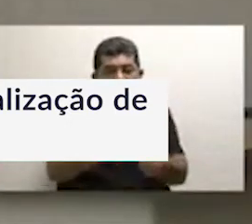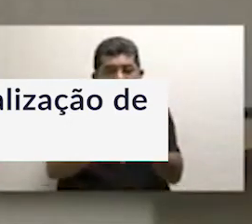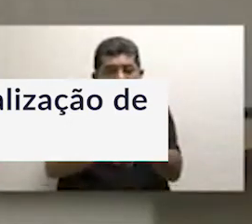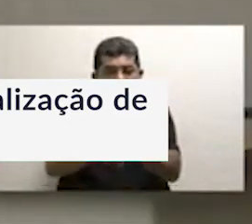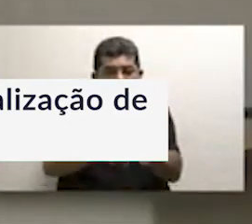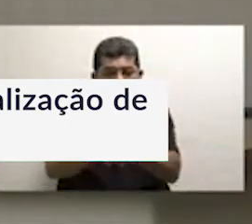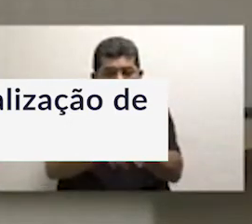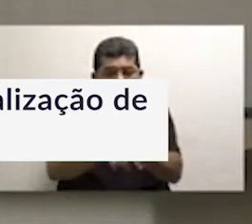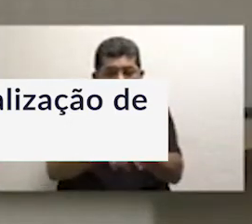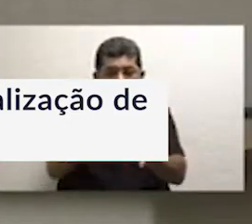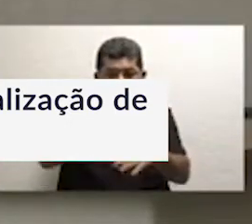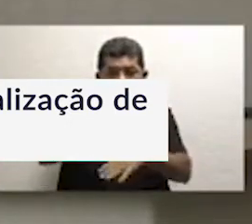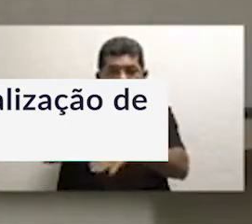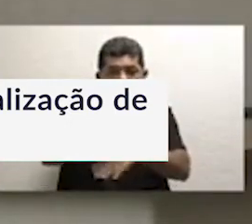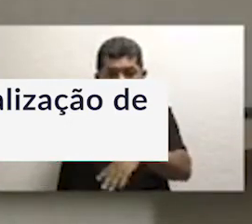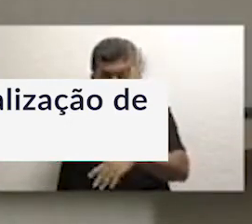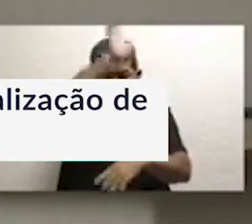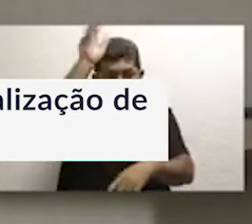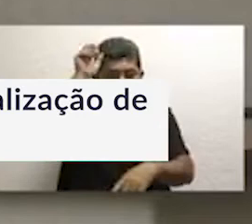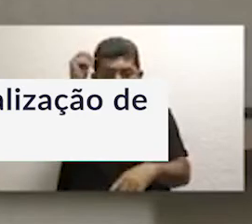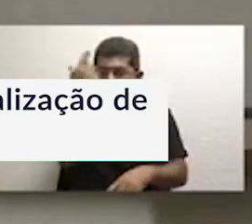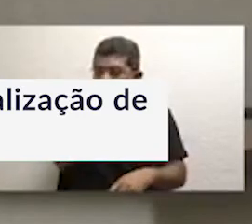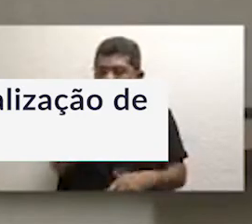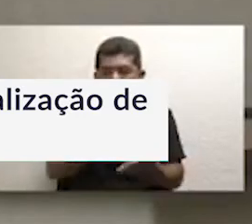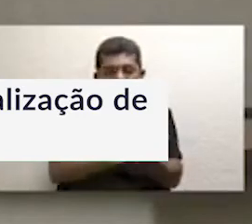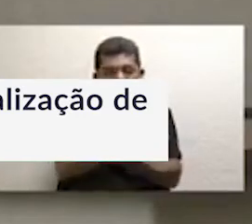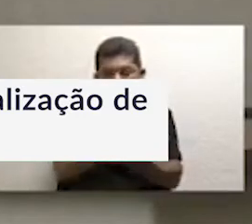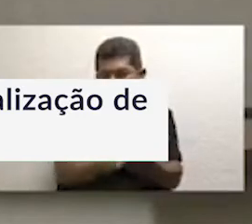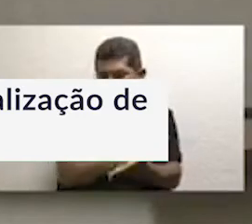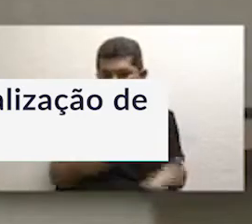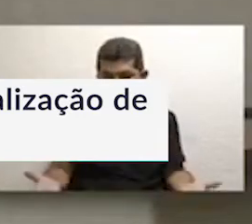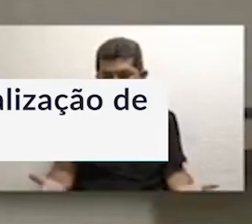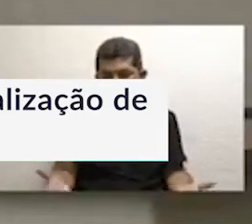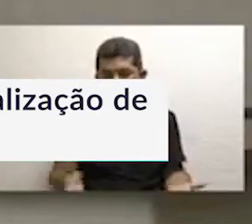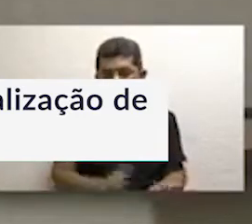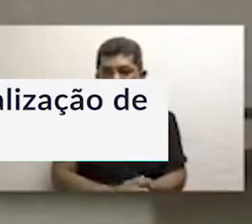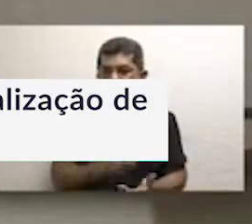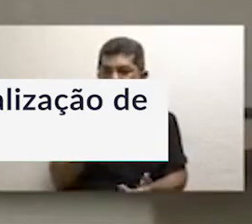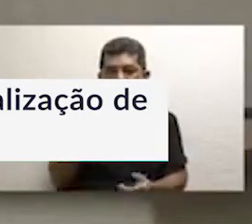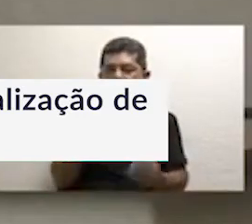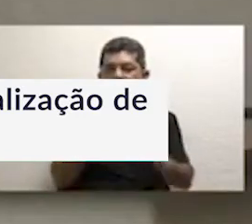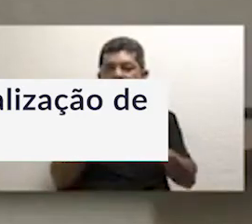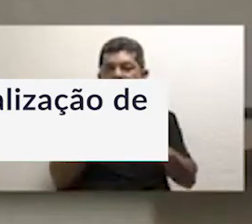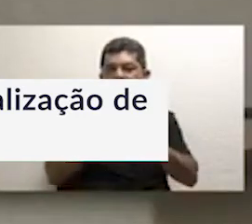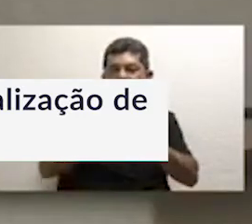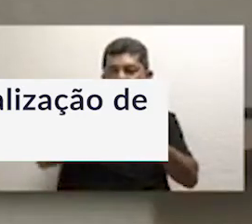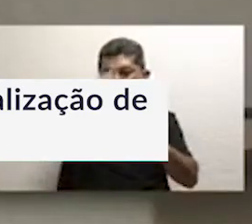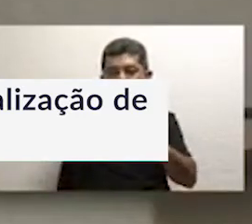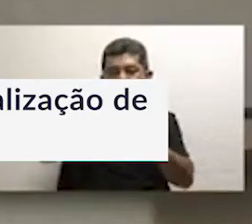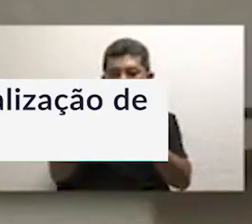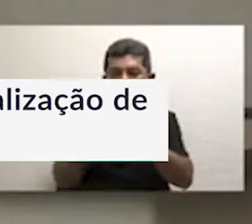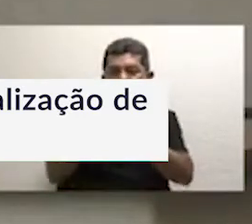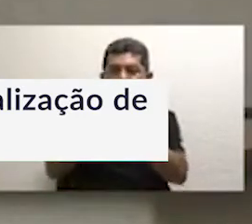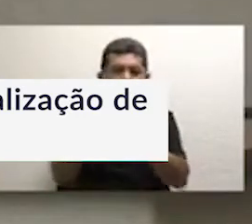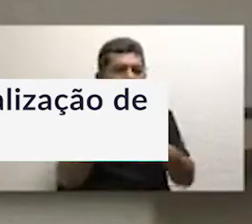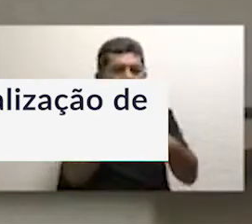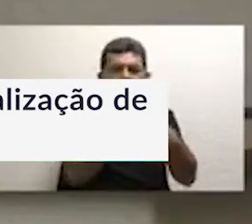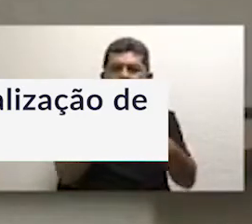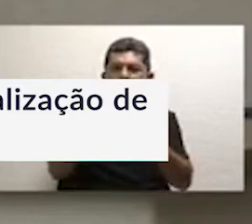respostas do governo do Amazonas. Se tem nada a não ser reformas, reformas, reformas e